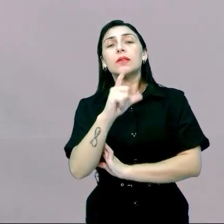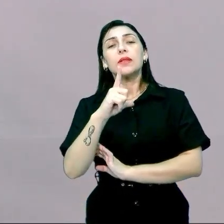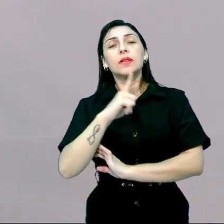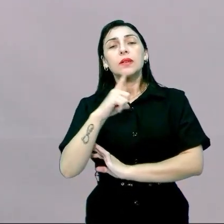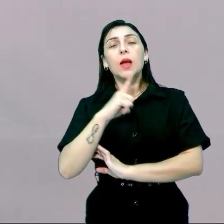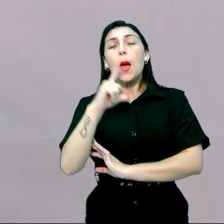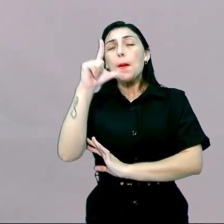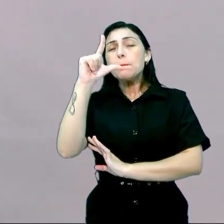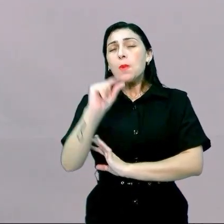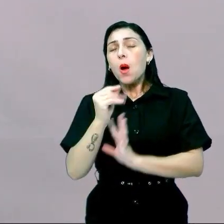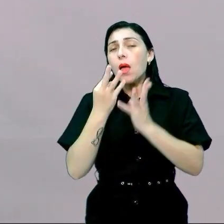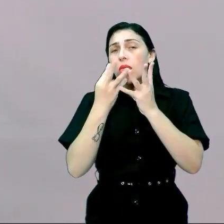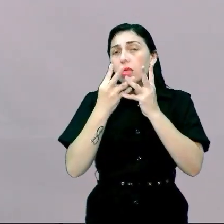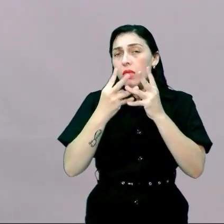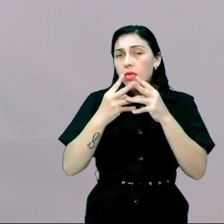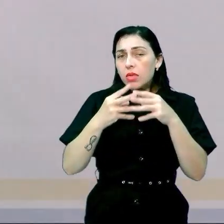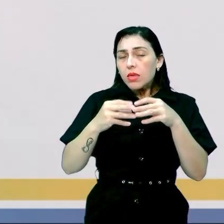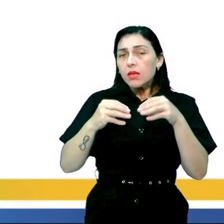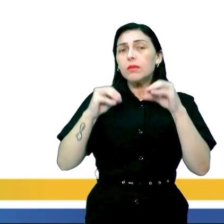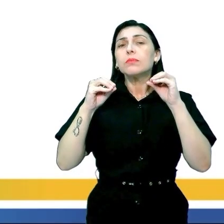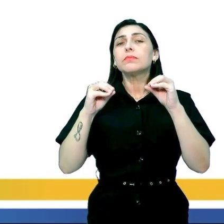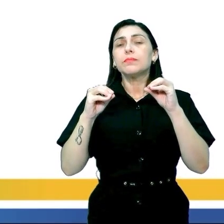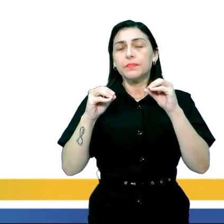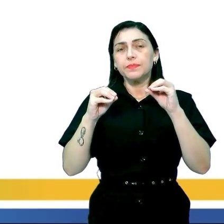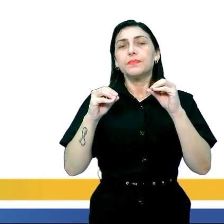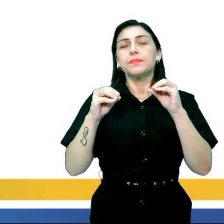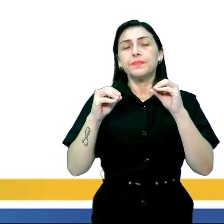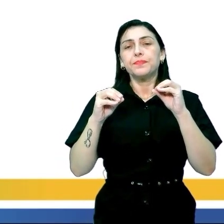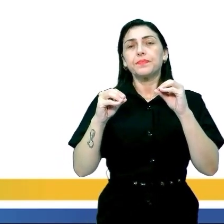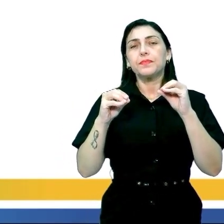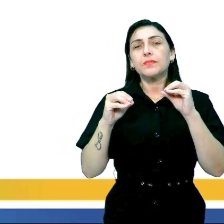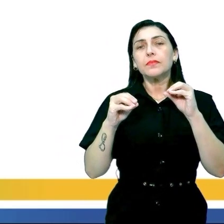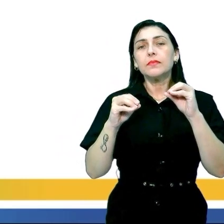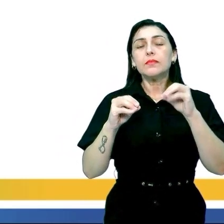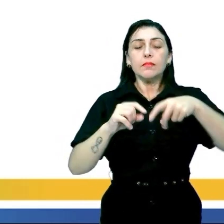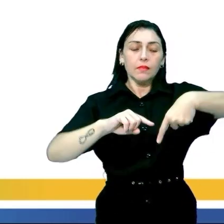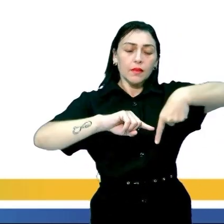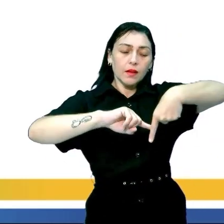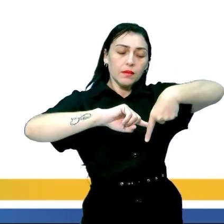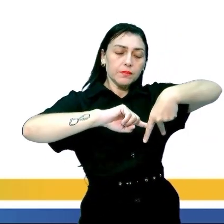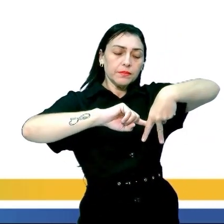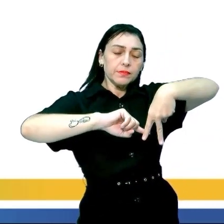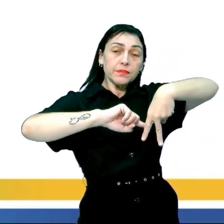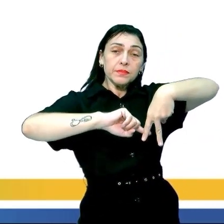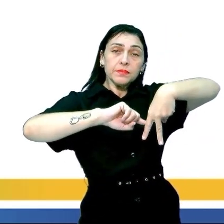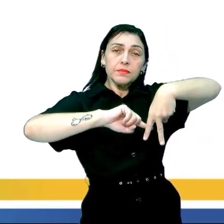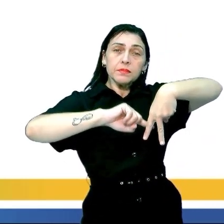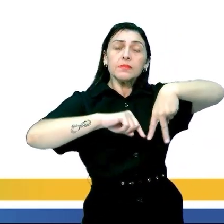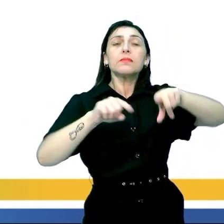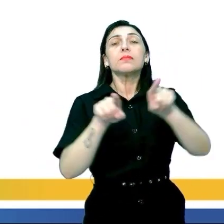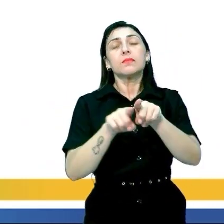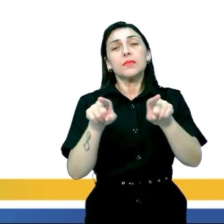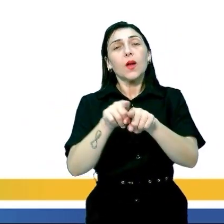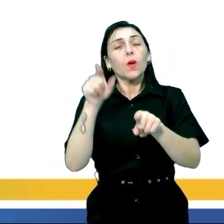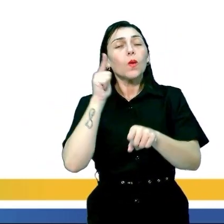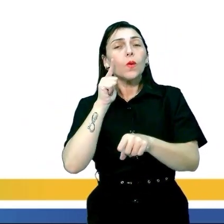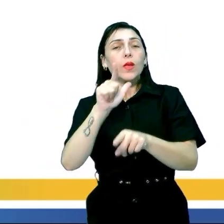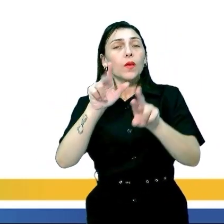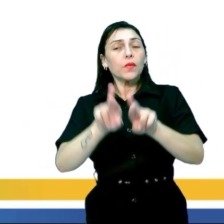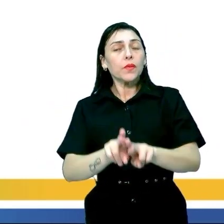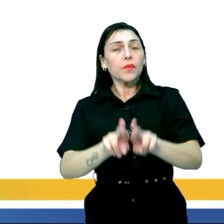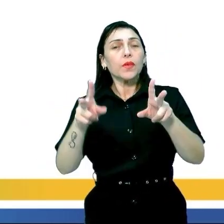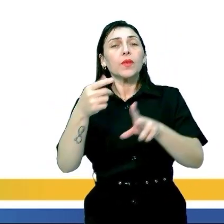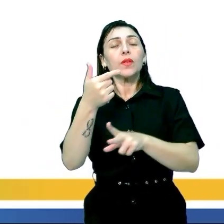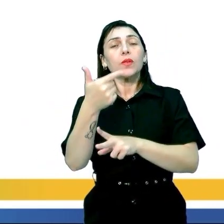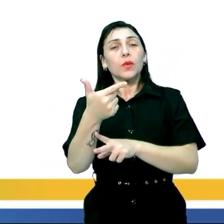tem pouca sensibilidade, tá? Então, a panturrilha, a mesma lógica. Ele consegue